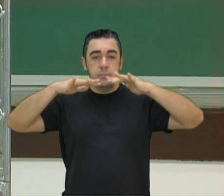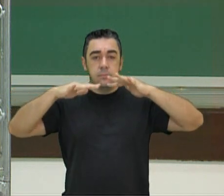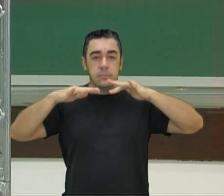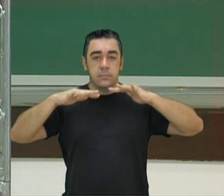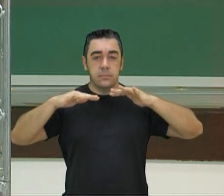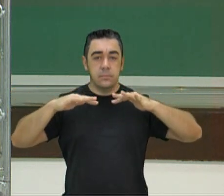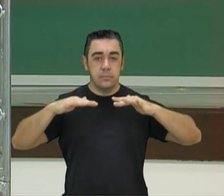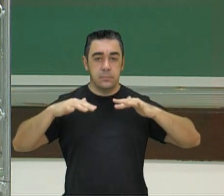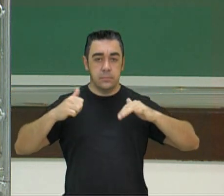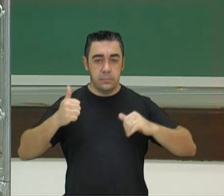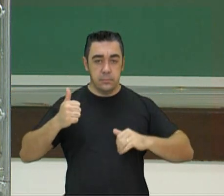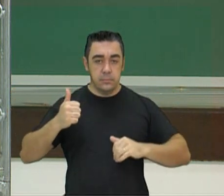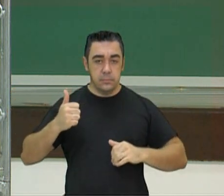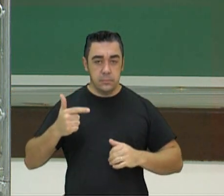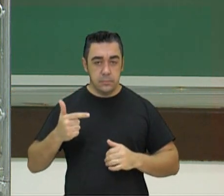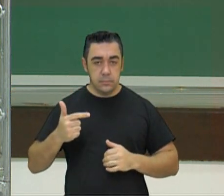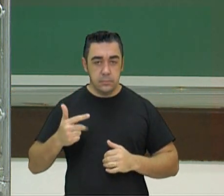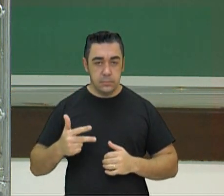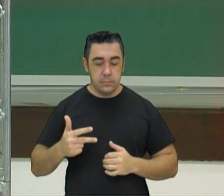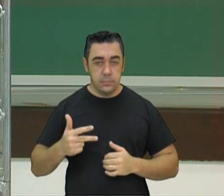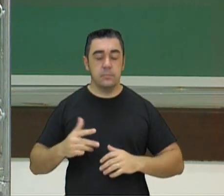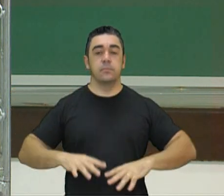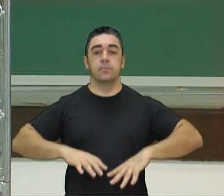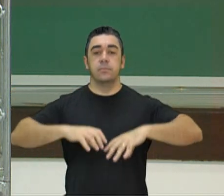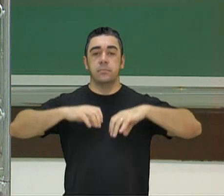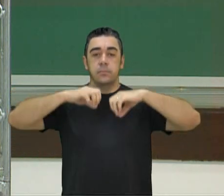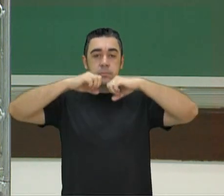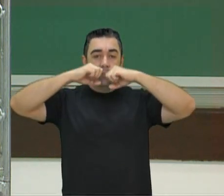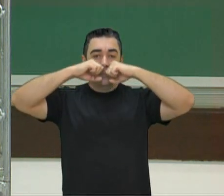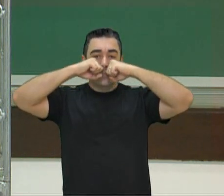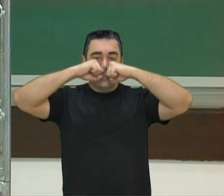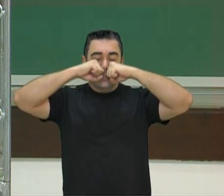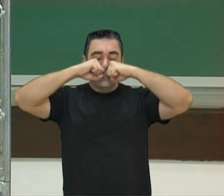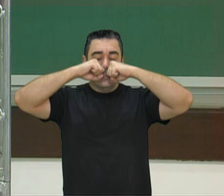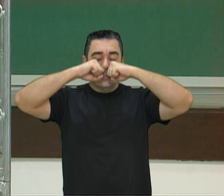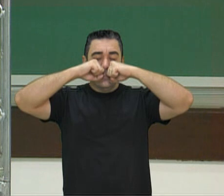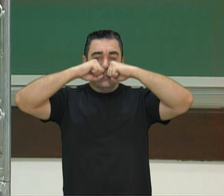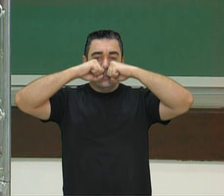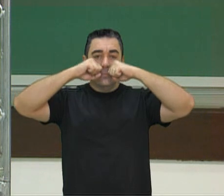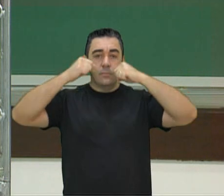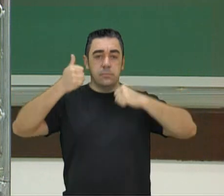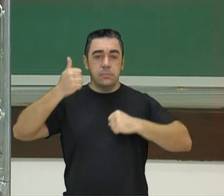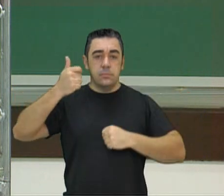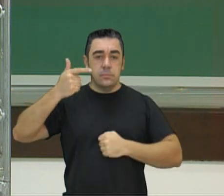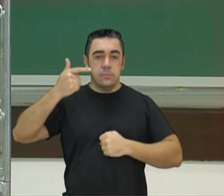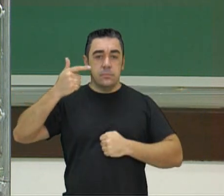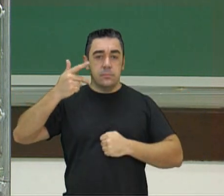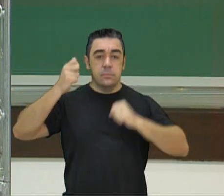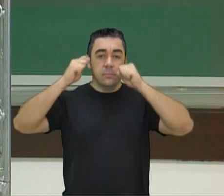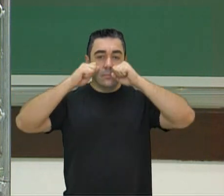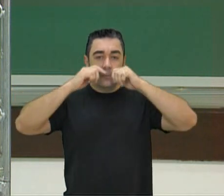e solta por 3 segundos. Então a dinâmica é inspira 3, segura 3 e solta em 3. Então vamos lá.